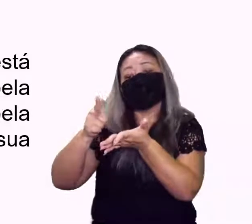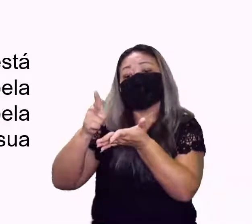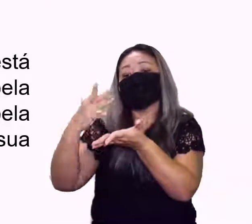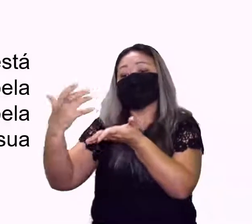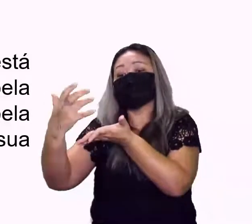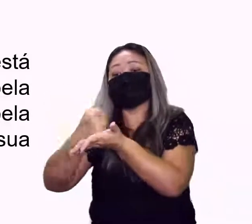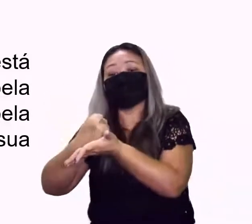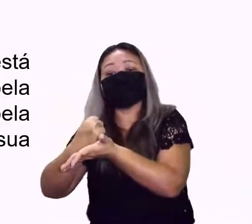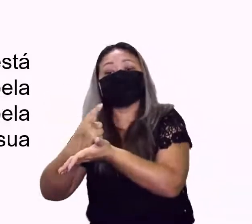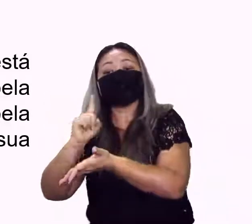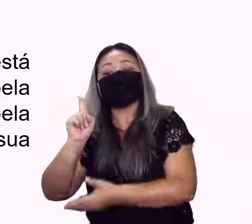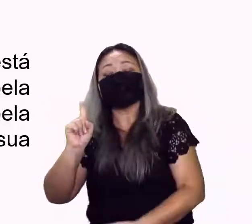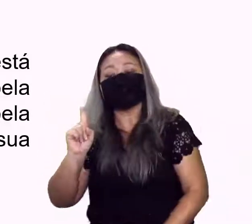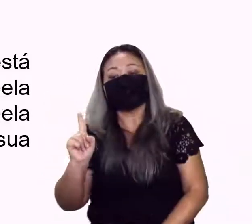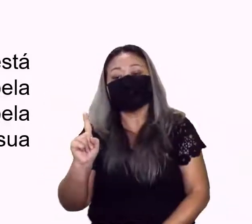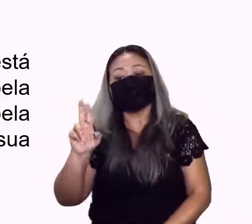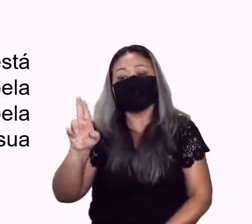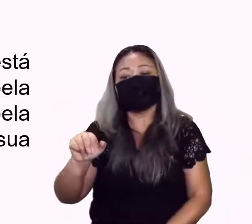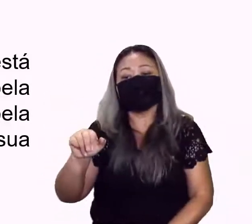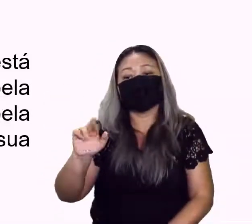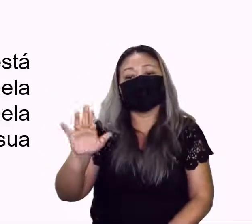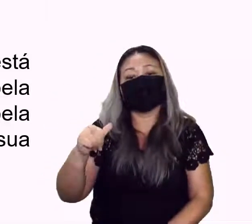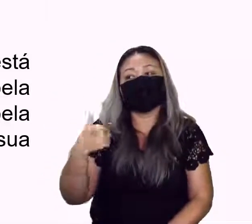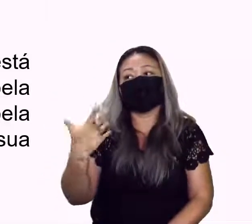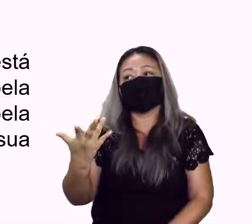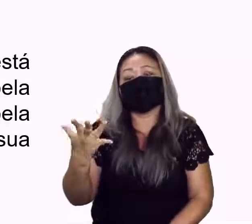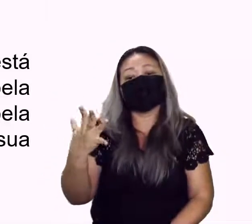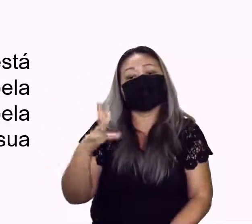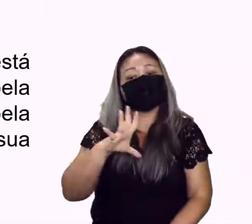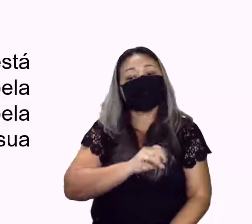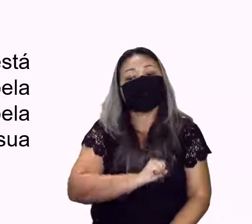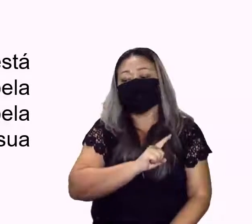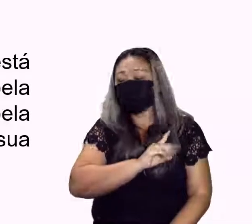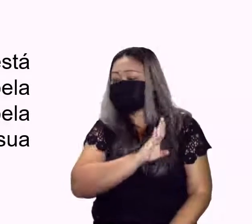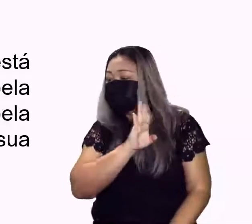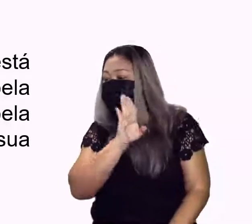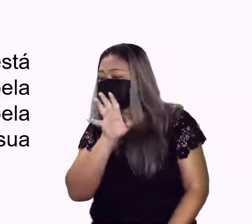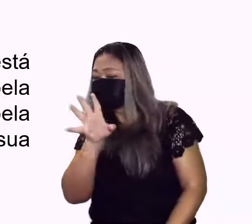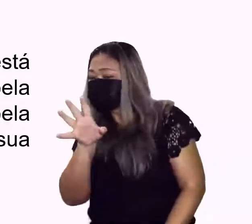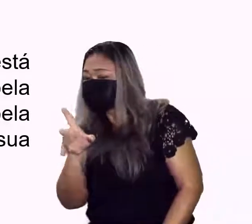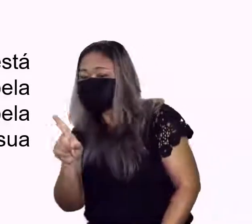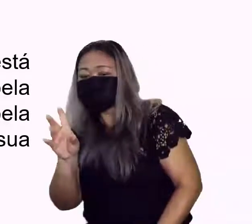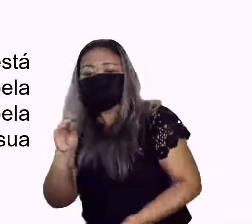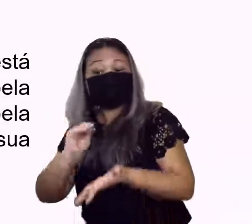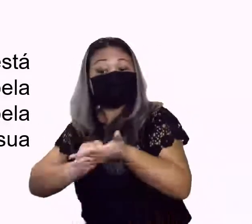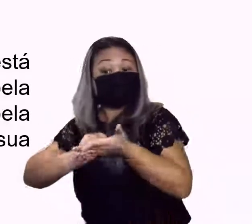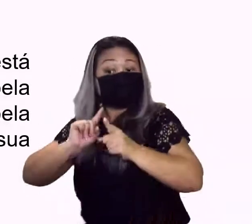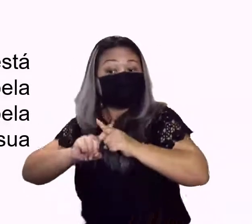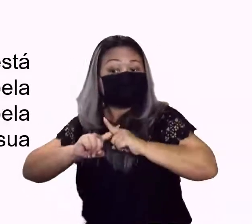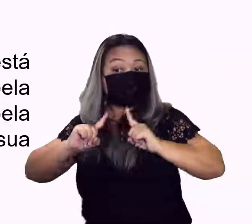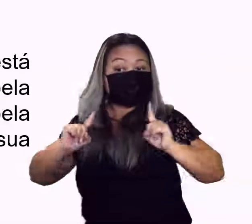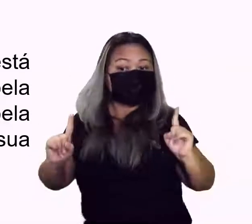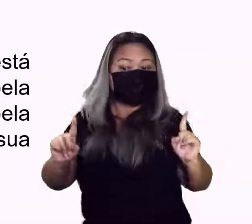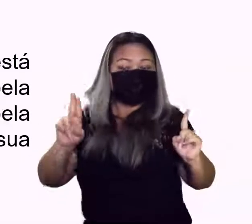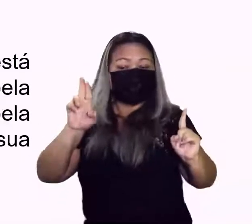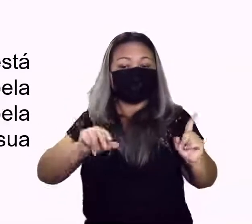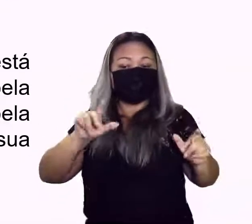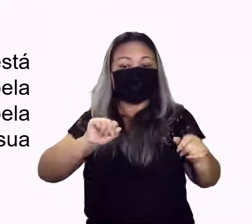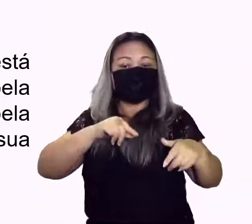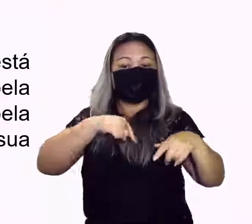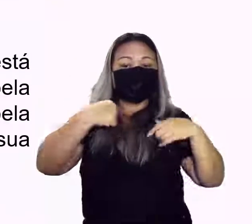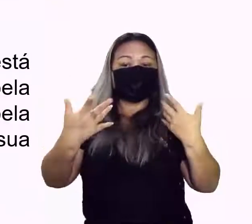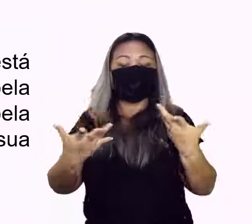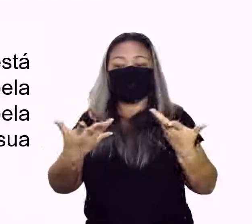a posse da amada. Gente, o amor em direção da amada, a carência e a falta, mas nunca,